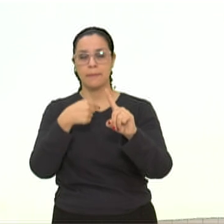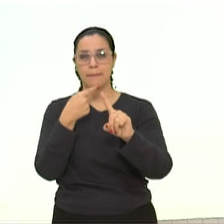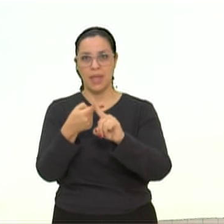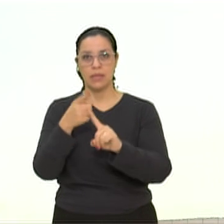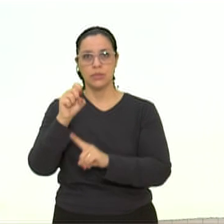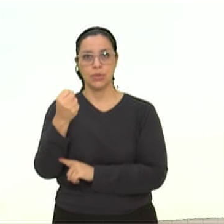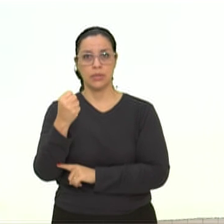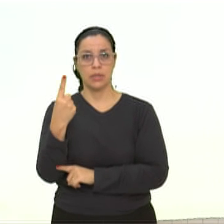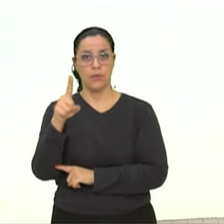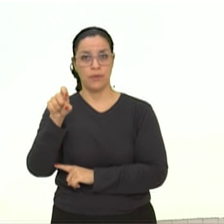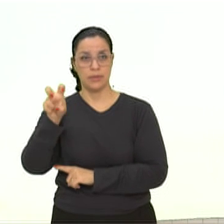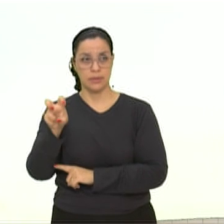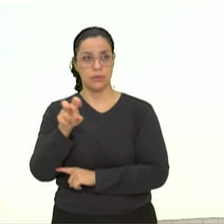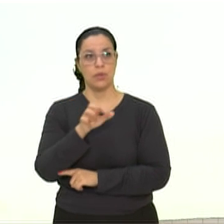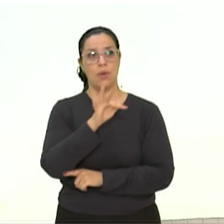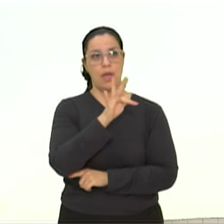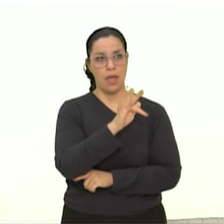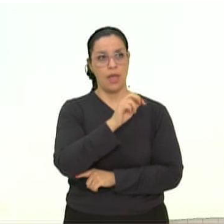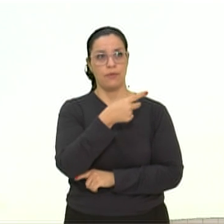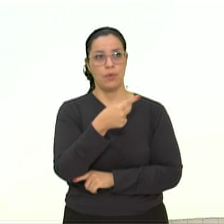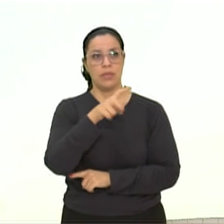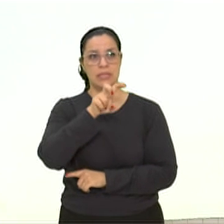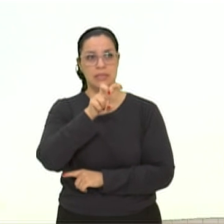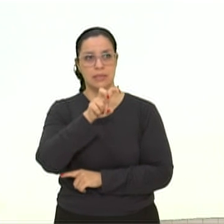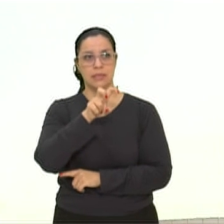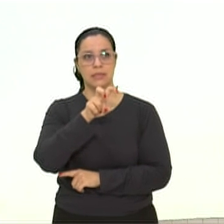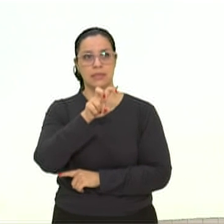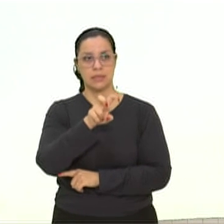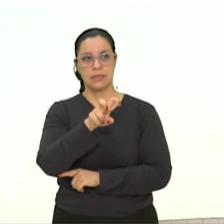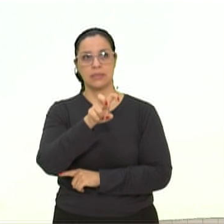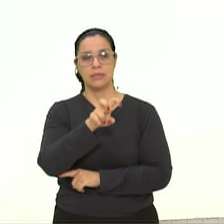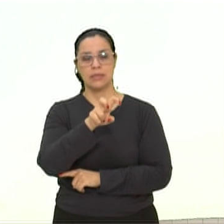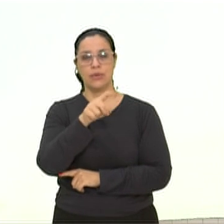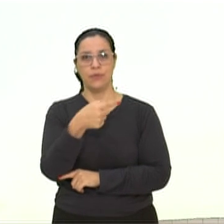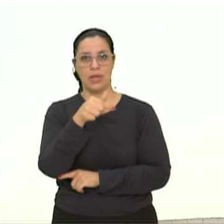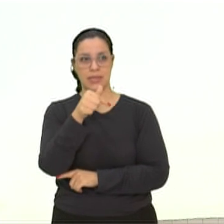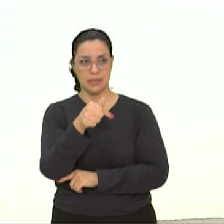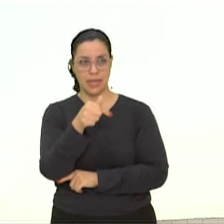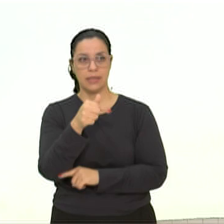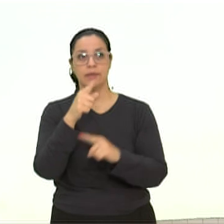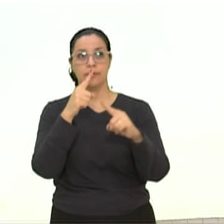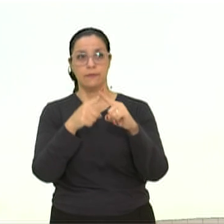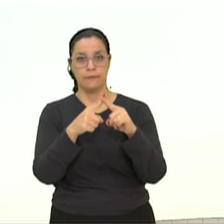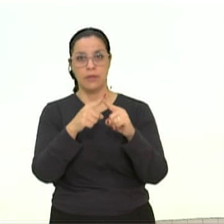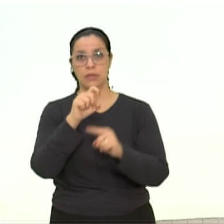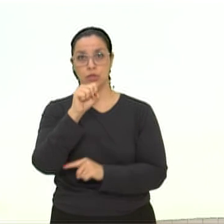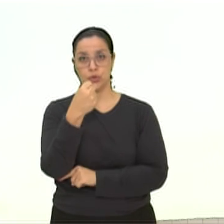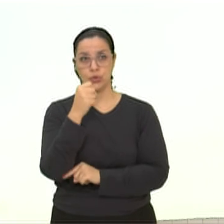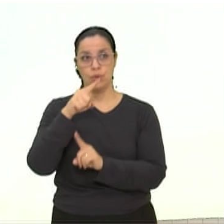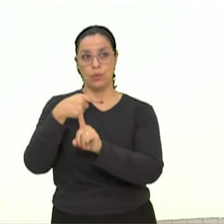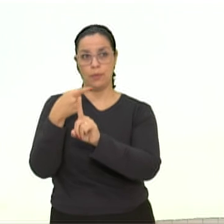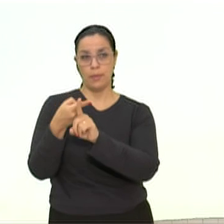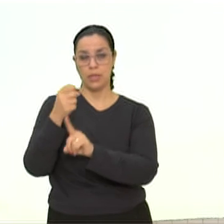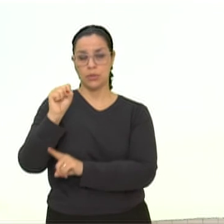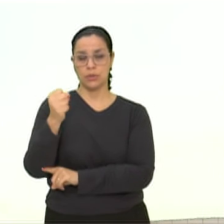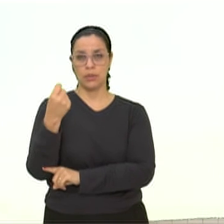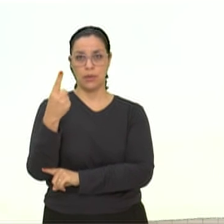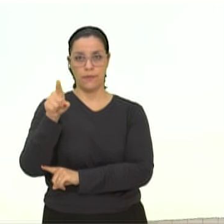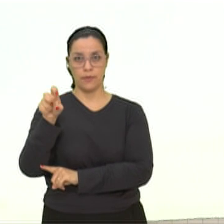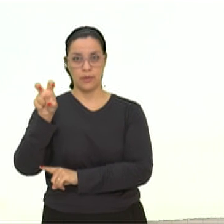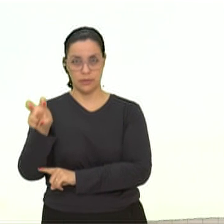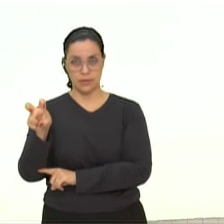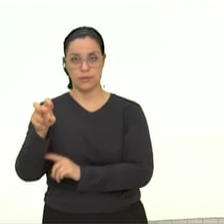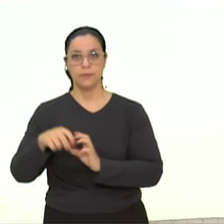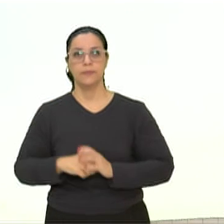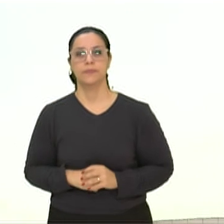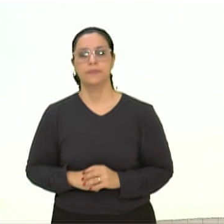aqui por 8, eu vou ter f de x igual, ou melhor, f de 8, né, porque estou substituindo x por 8, igual a 5,7 multiplicado pelo 8